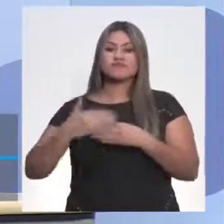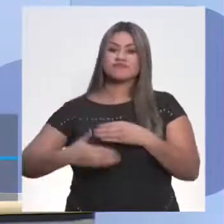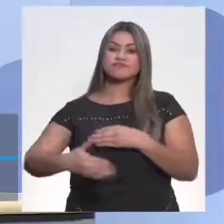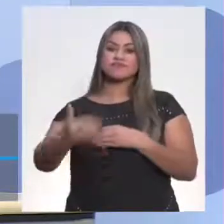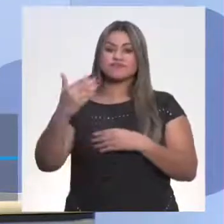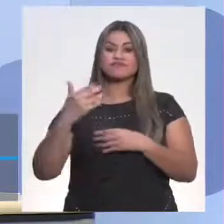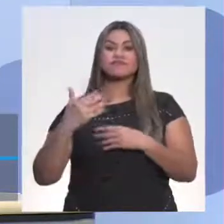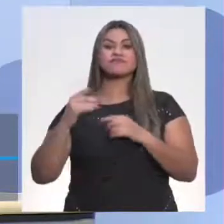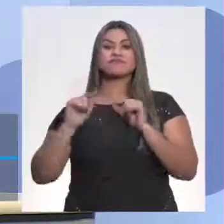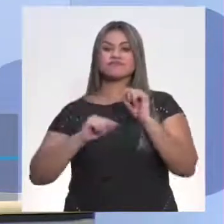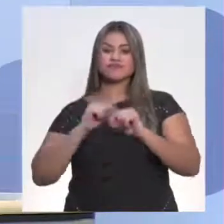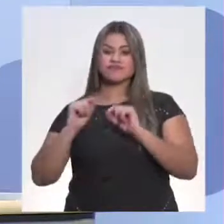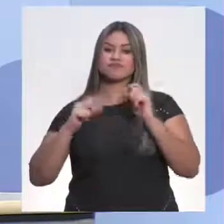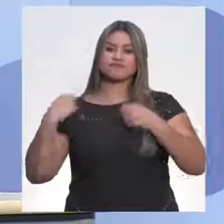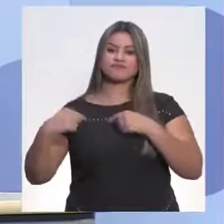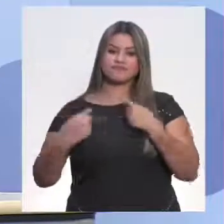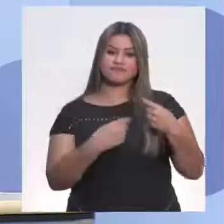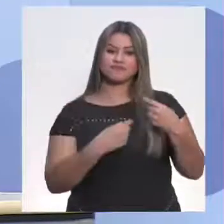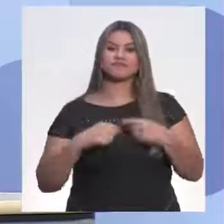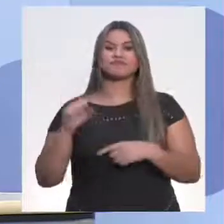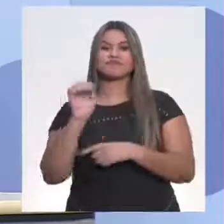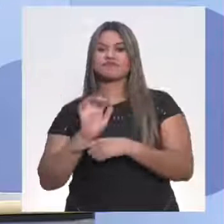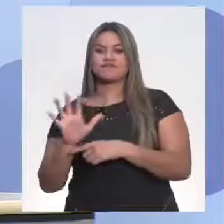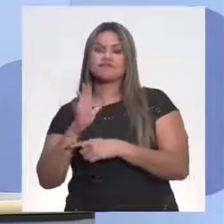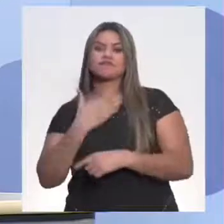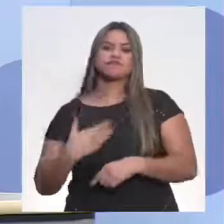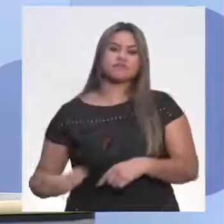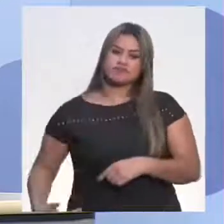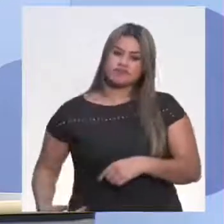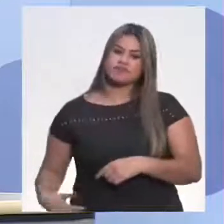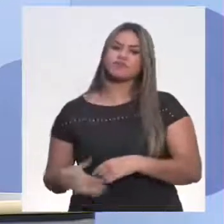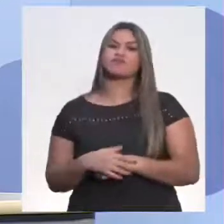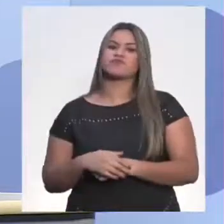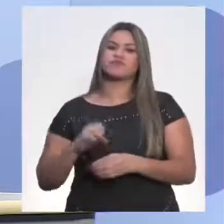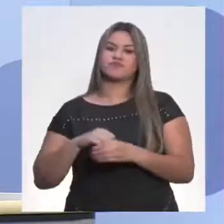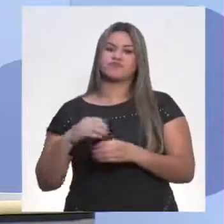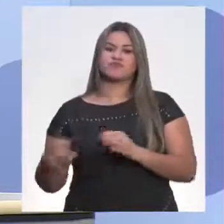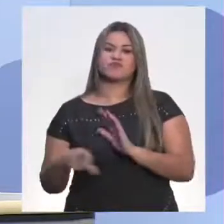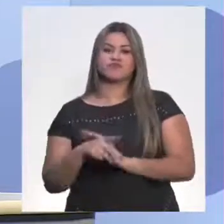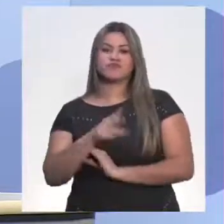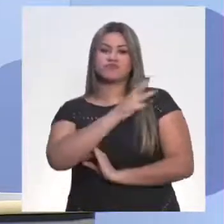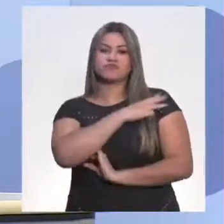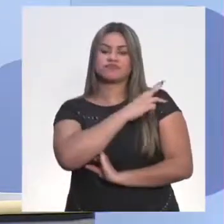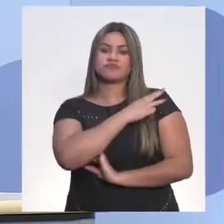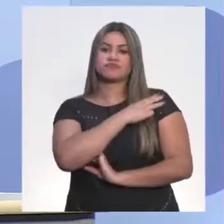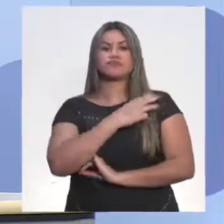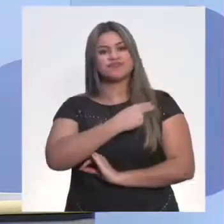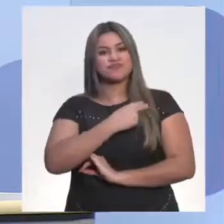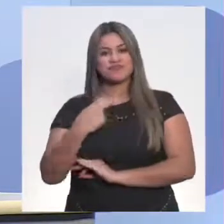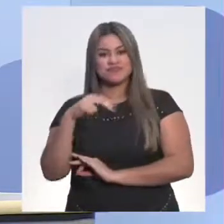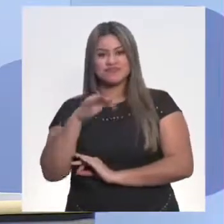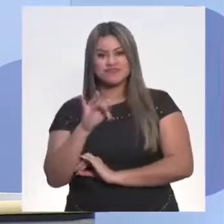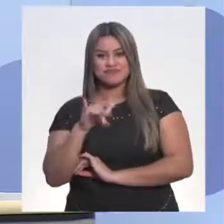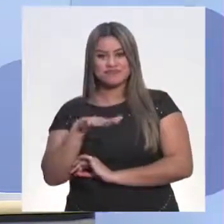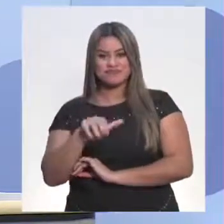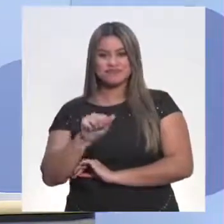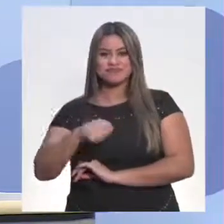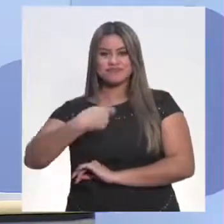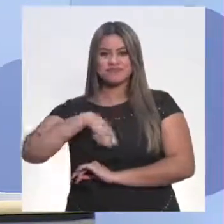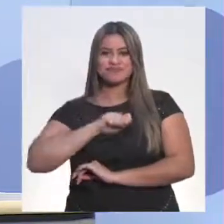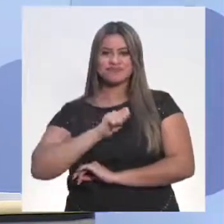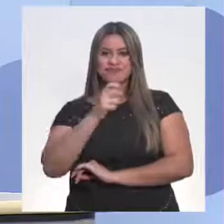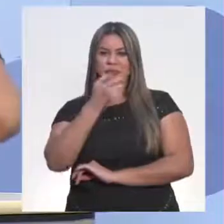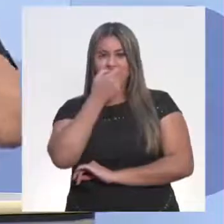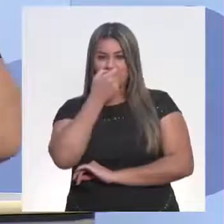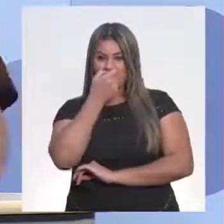continuar nas aulas falando sobre política estado o governo não encontrei o terceiro ano eu sou professora Fabiana voltar com mediadora